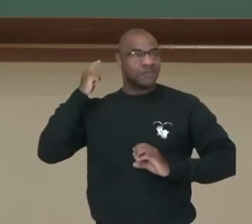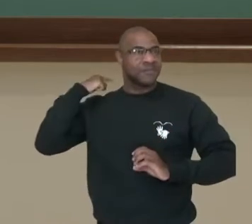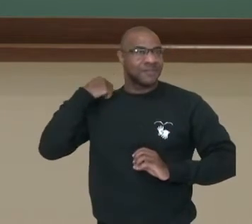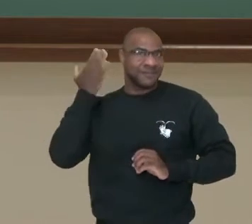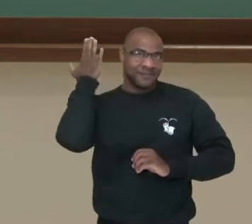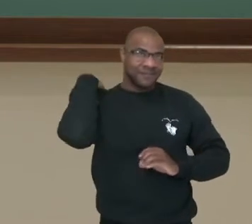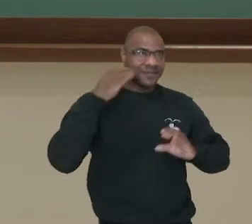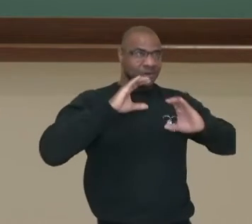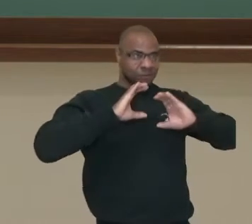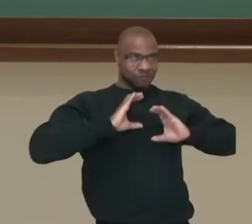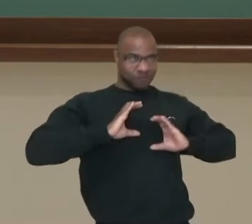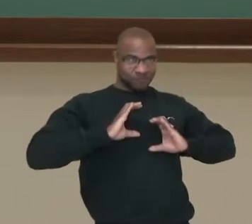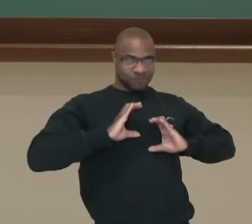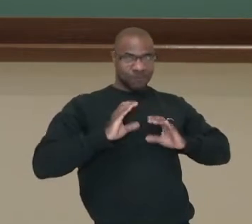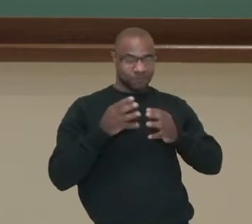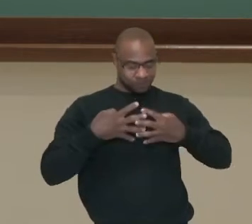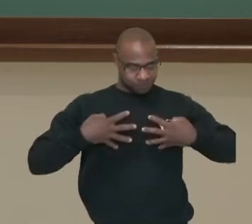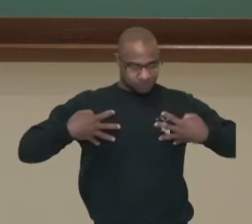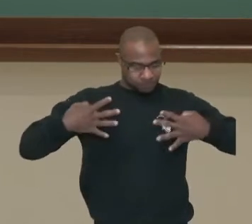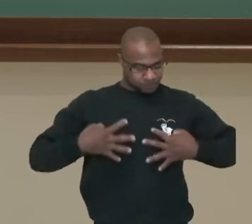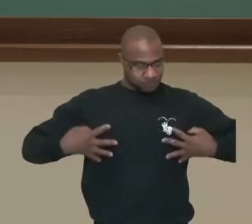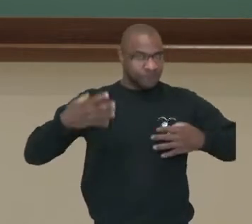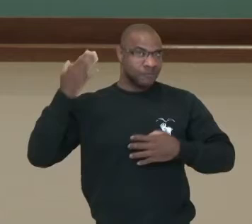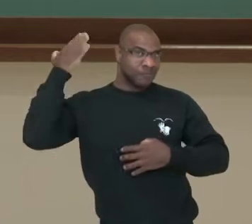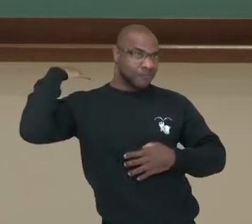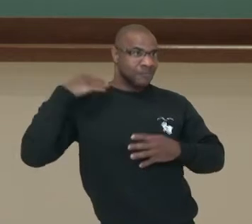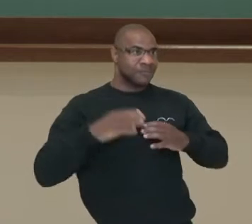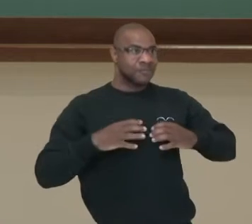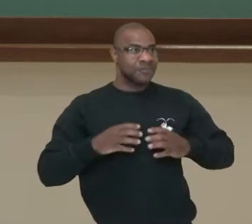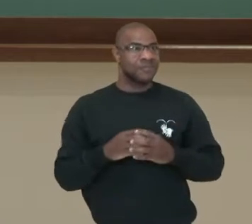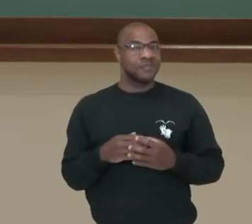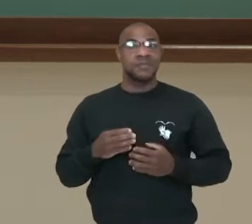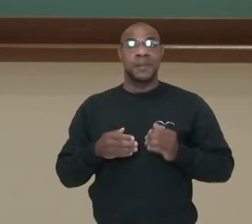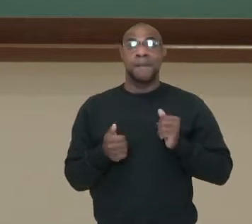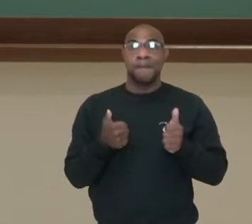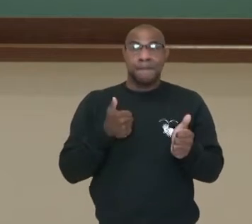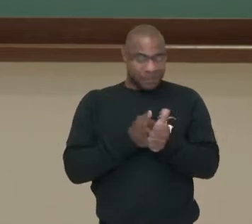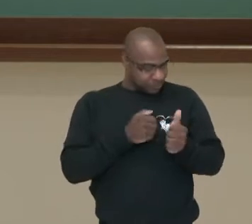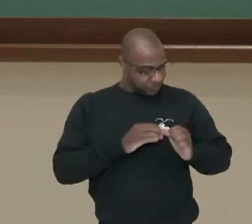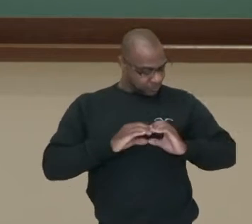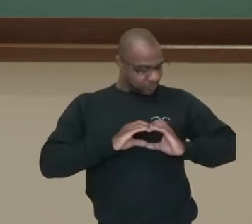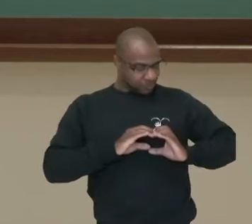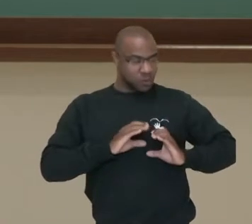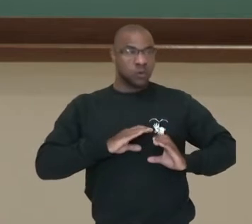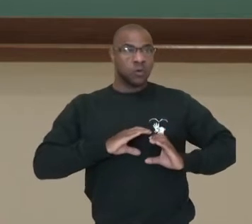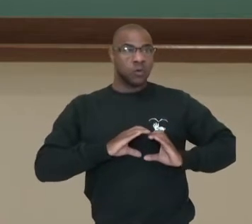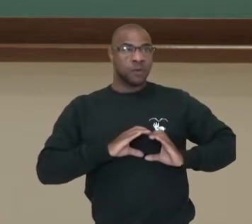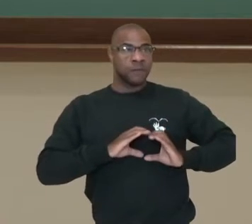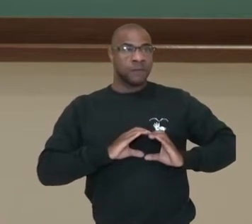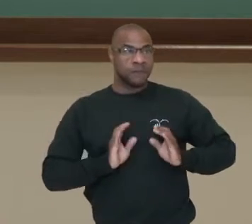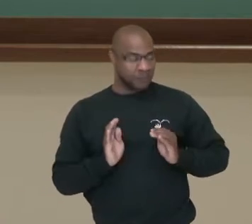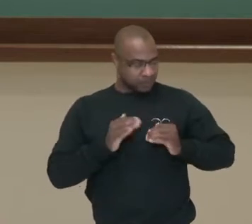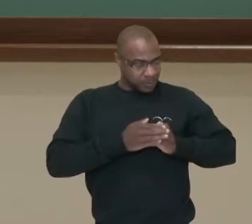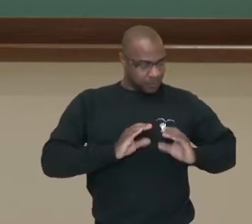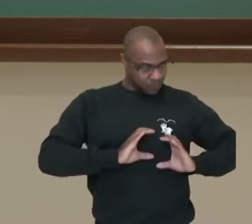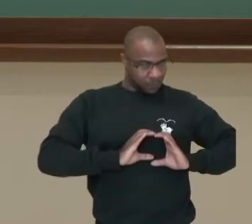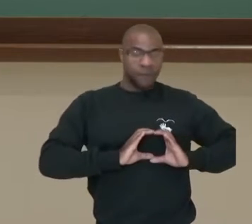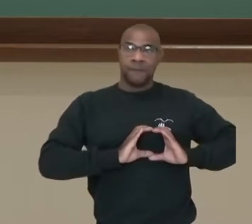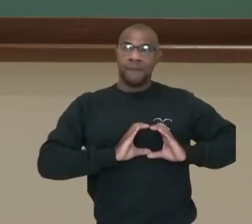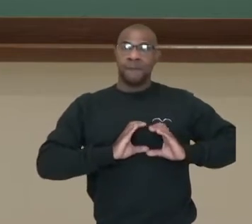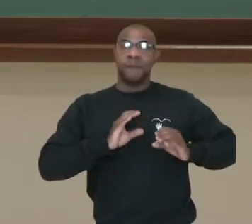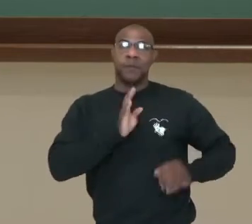atrás das costelas, tá? E na frente do coração, certo? Conseguiríamos viver só com um